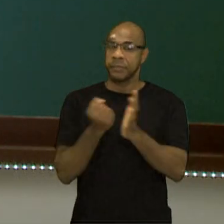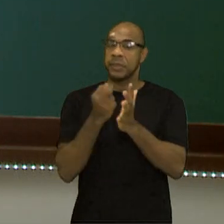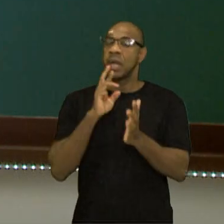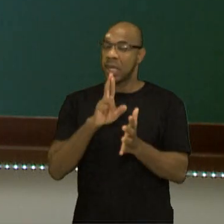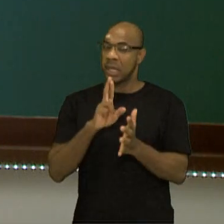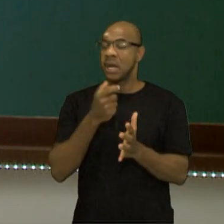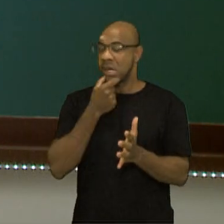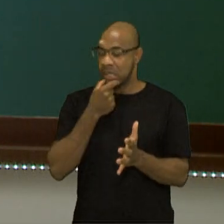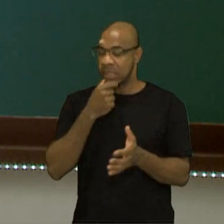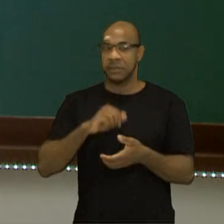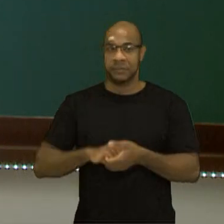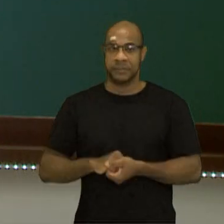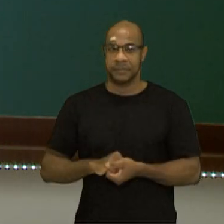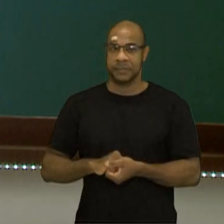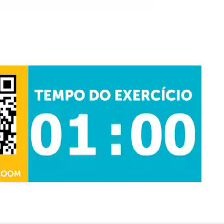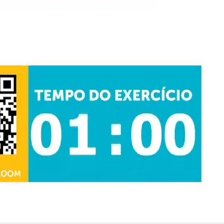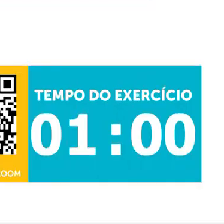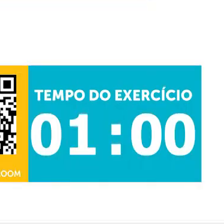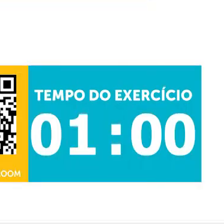inglês a resposta no seu caderno.